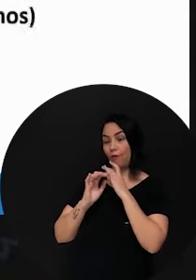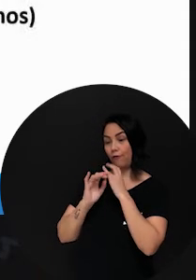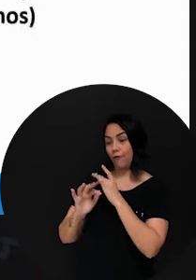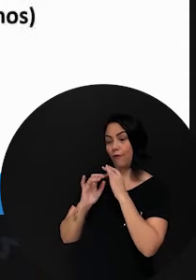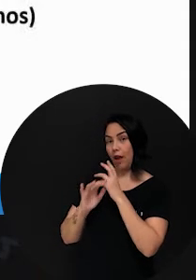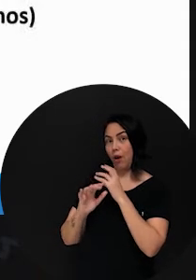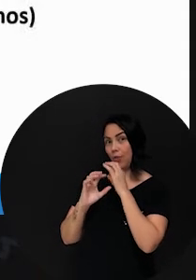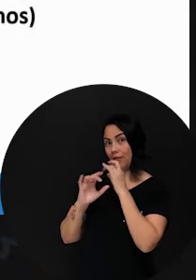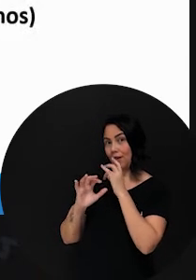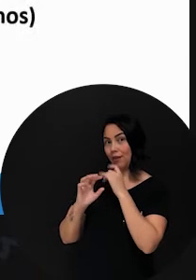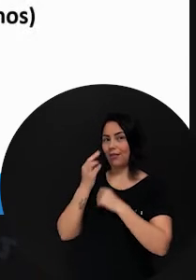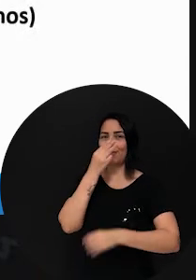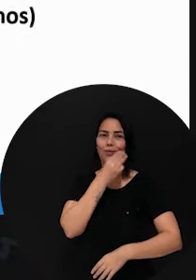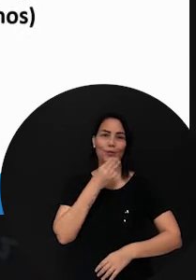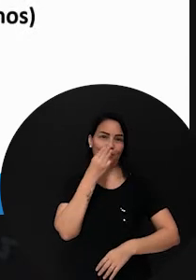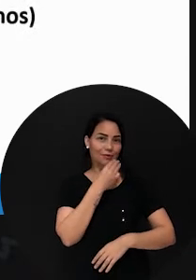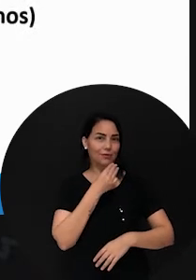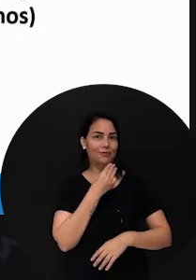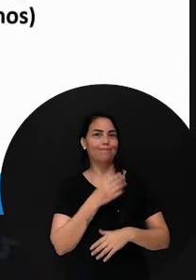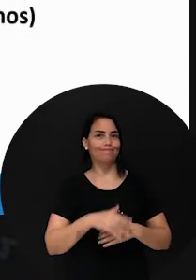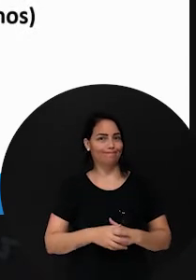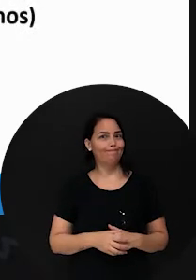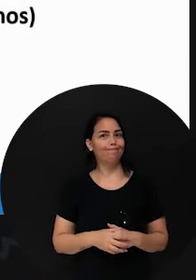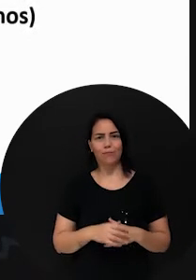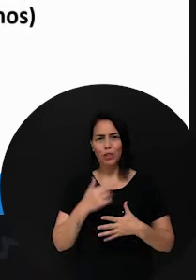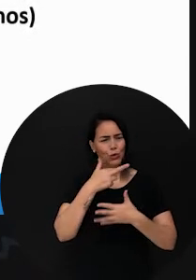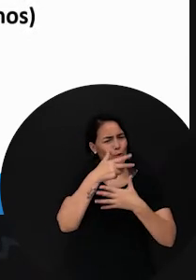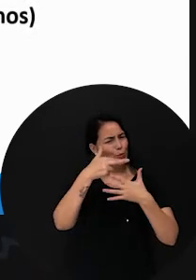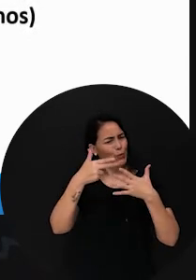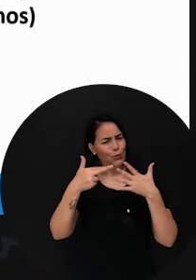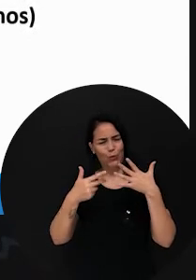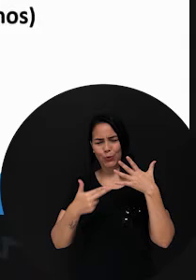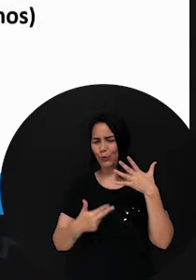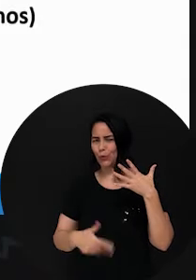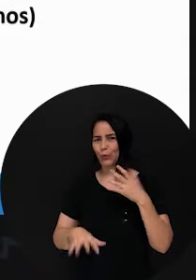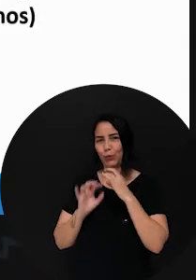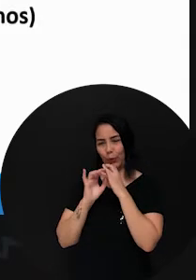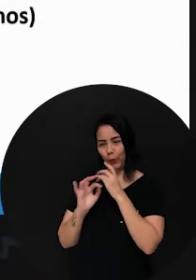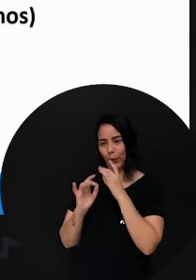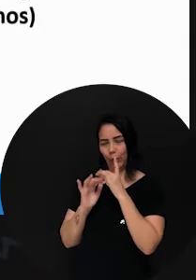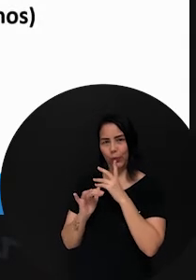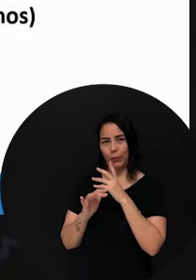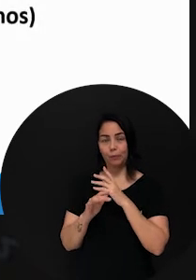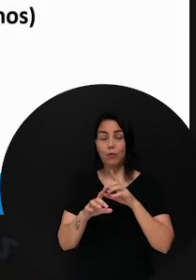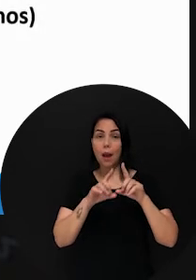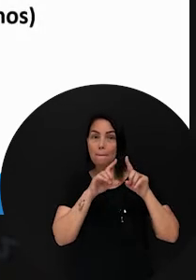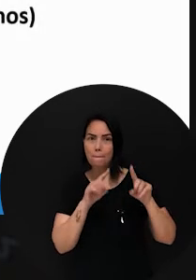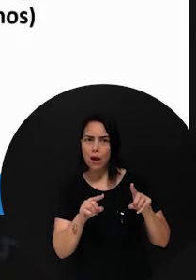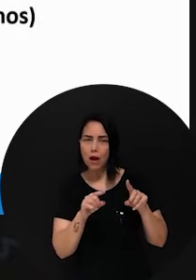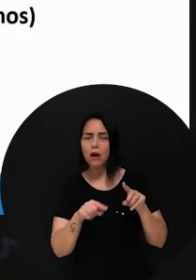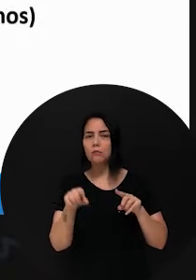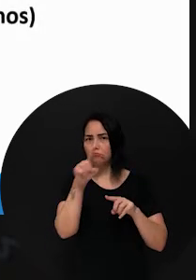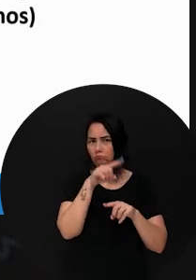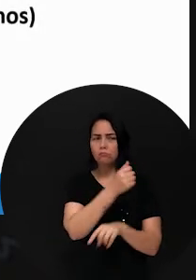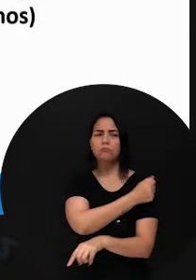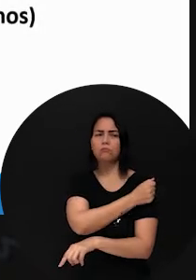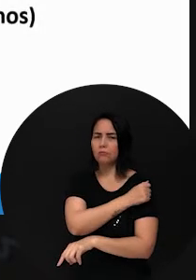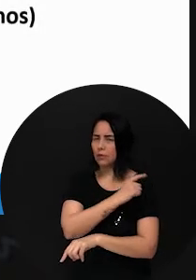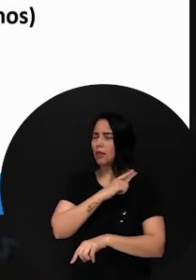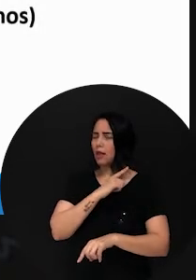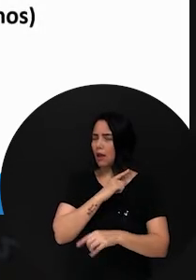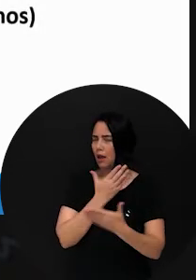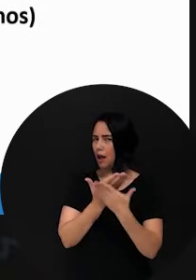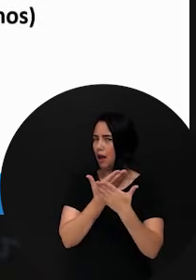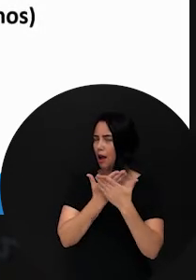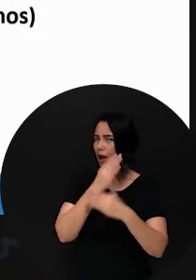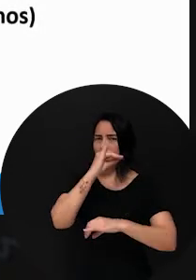Inclusive a flauta doce, exatamente. Canto, clarinete, flauta doce, trompete, tuba, mas isso não impede de que os alunos tenham suas aulas.